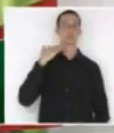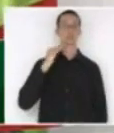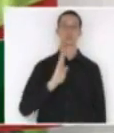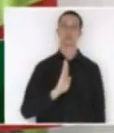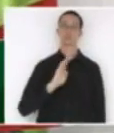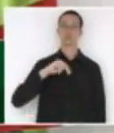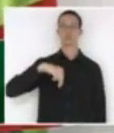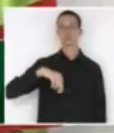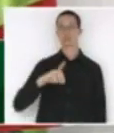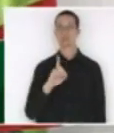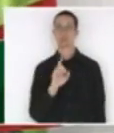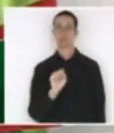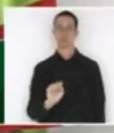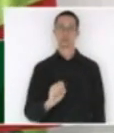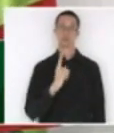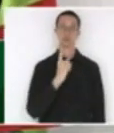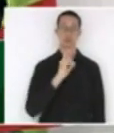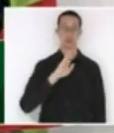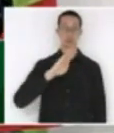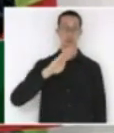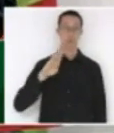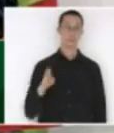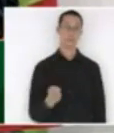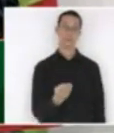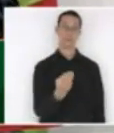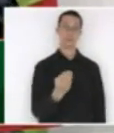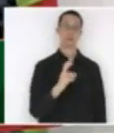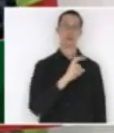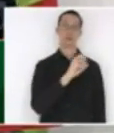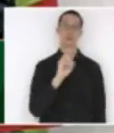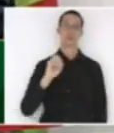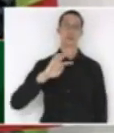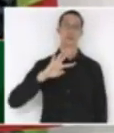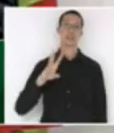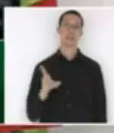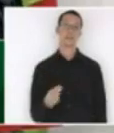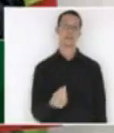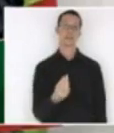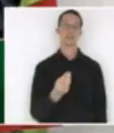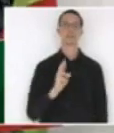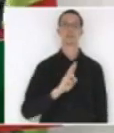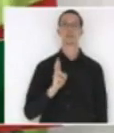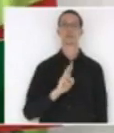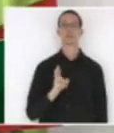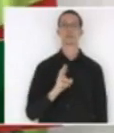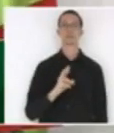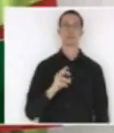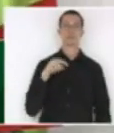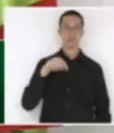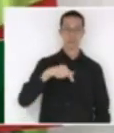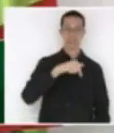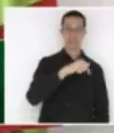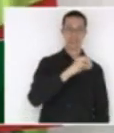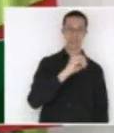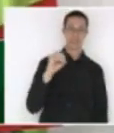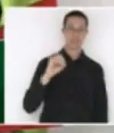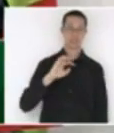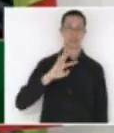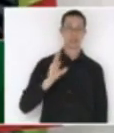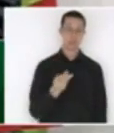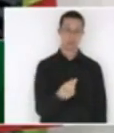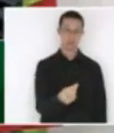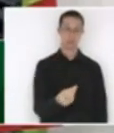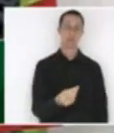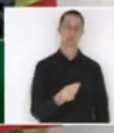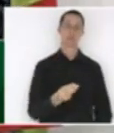R$1,5 bilhão, aonde 700 milhões destina-se ao Fundão 2, que é devidamente para